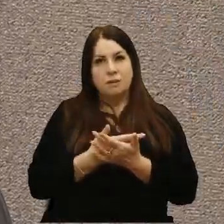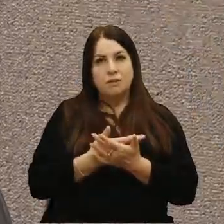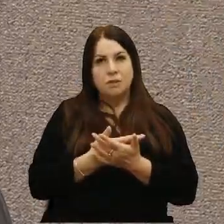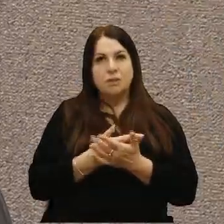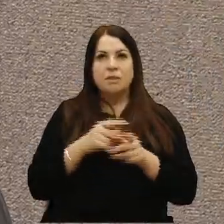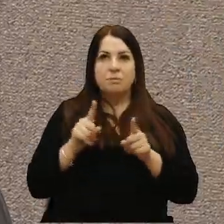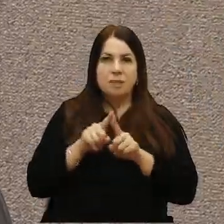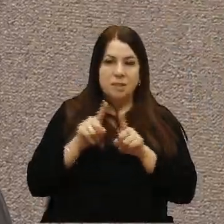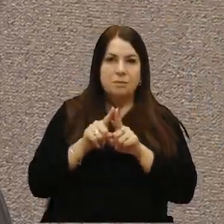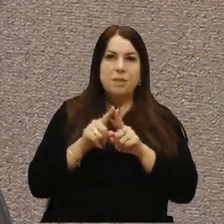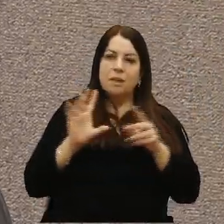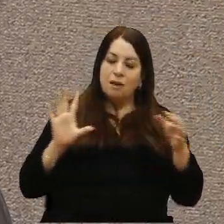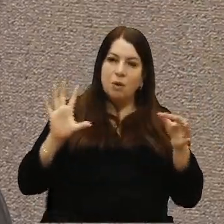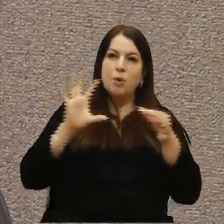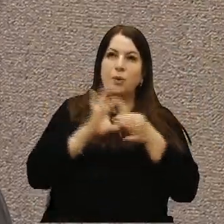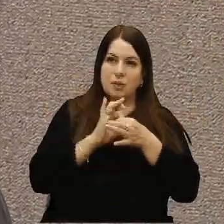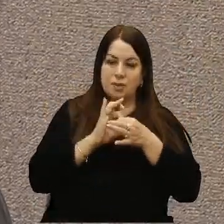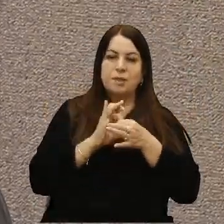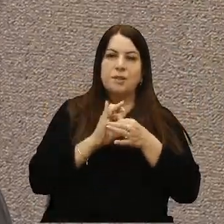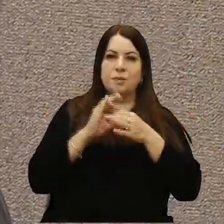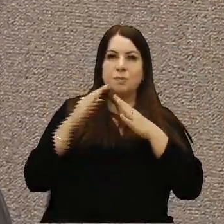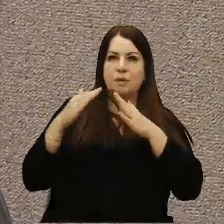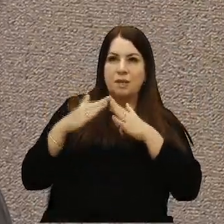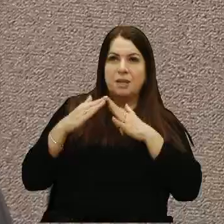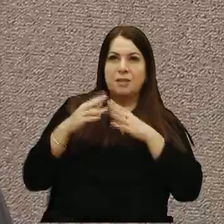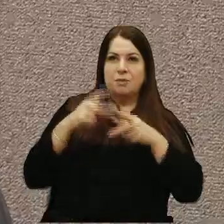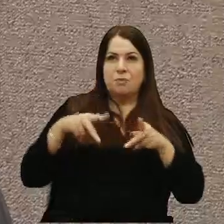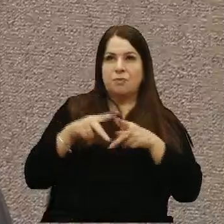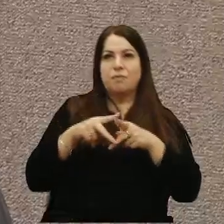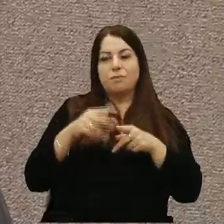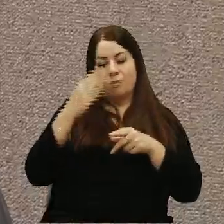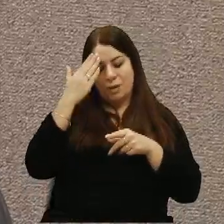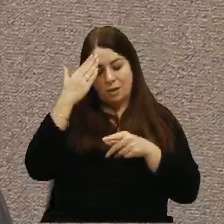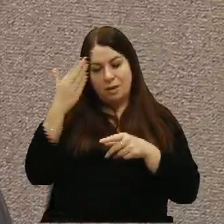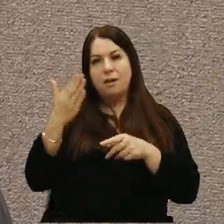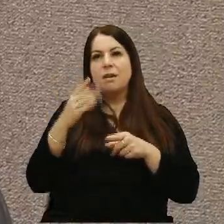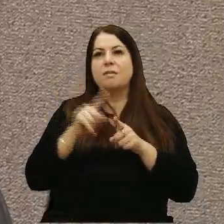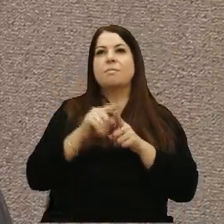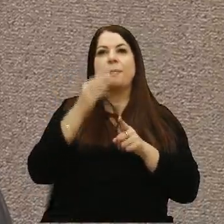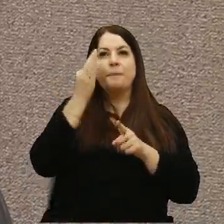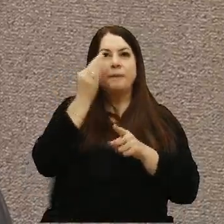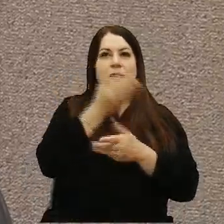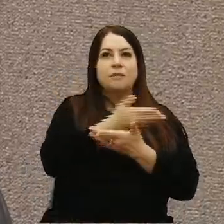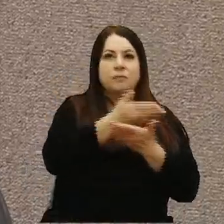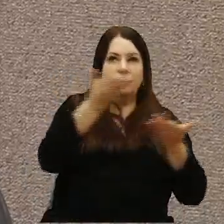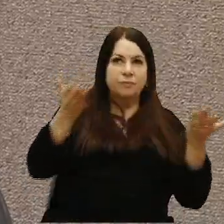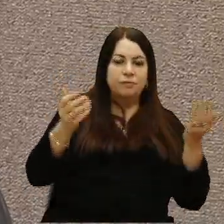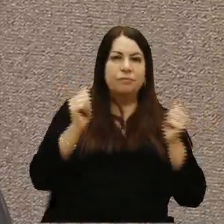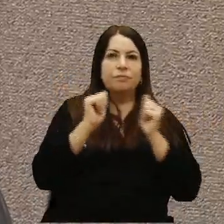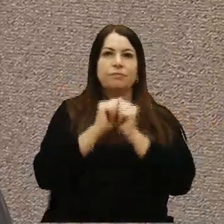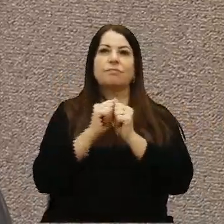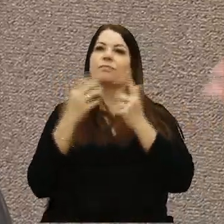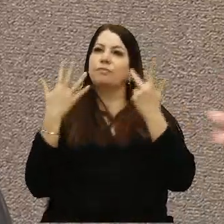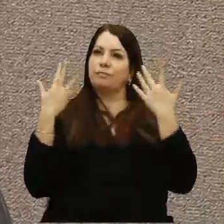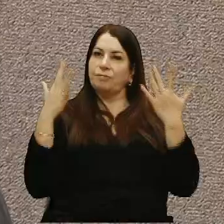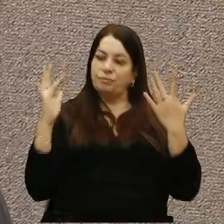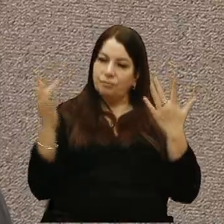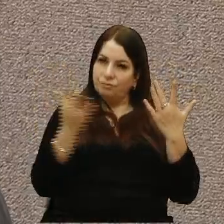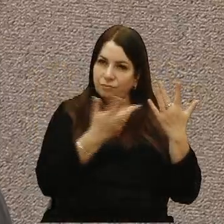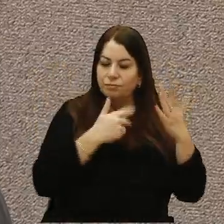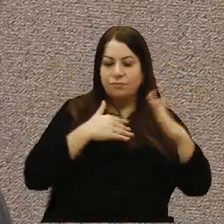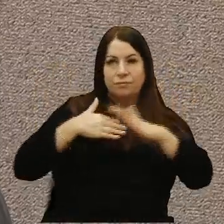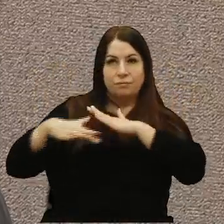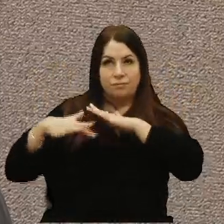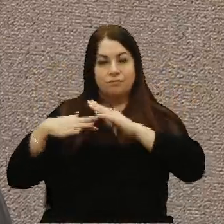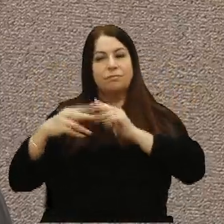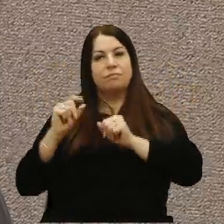mas também essa conexão com a Casa Legislativa. Então, muito obrigada mais uma vez pela presença de vocês aqui conosco, parabéns por toda a movimentação